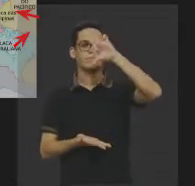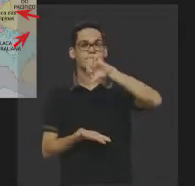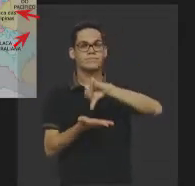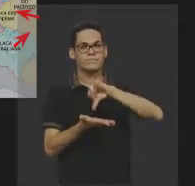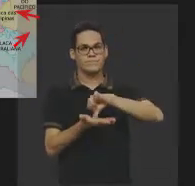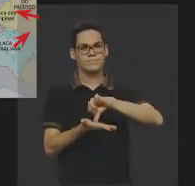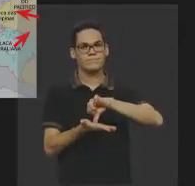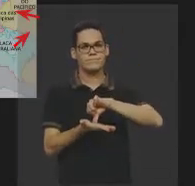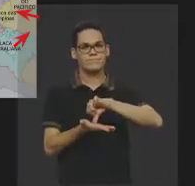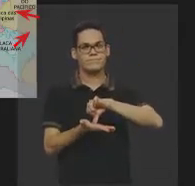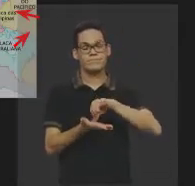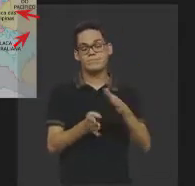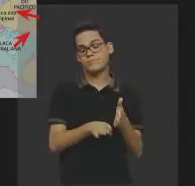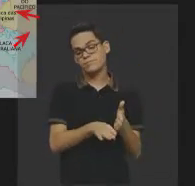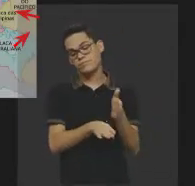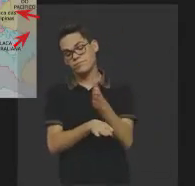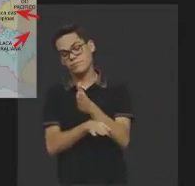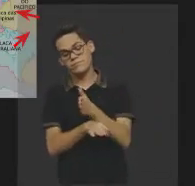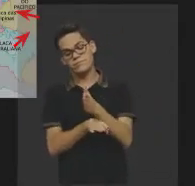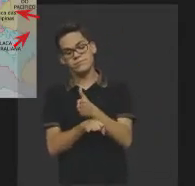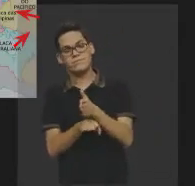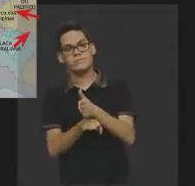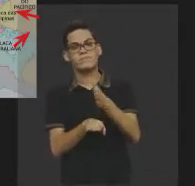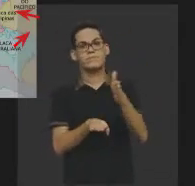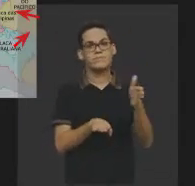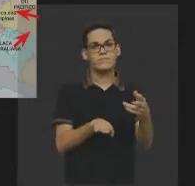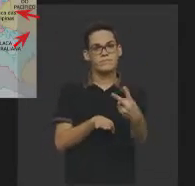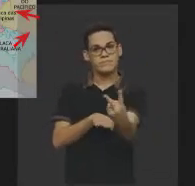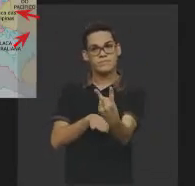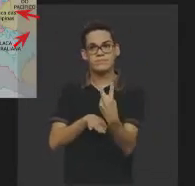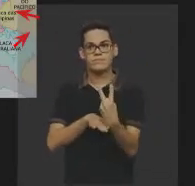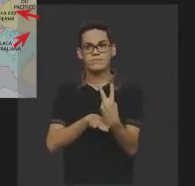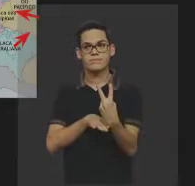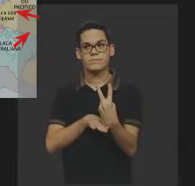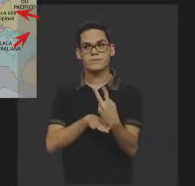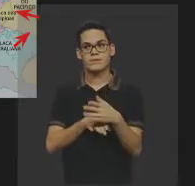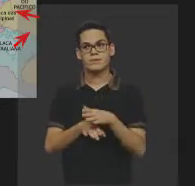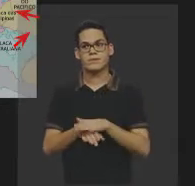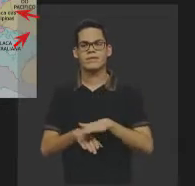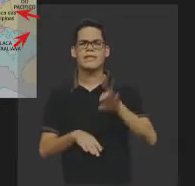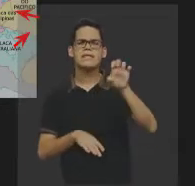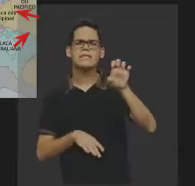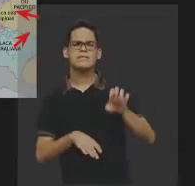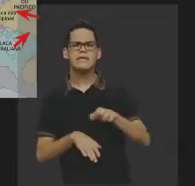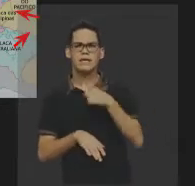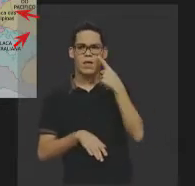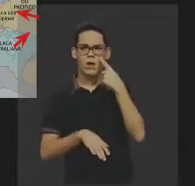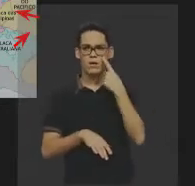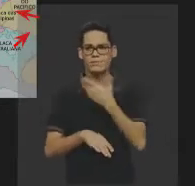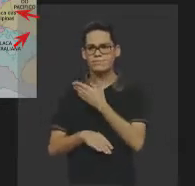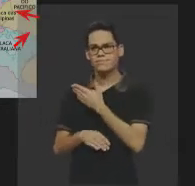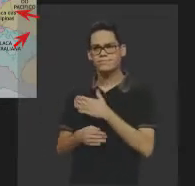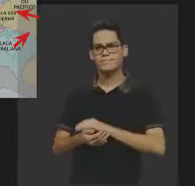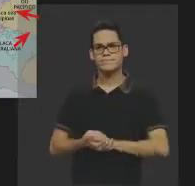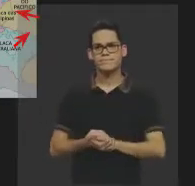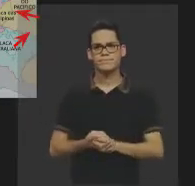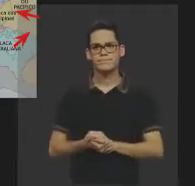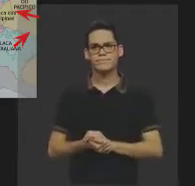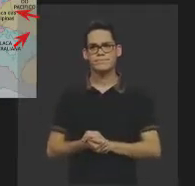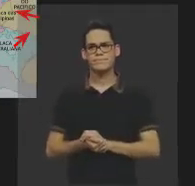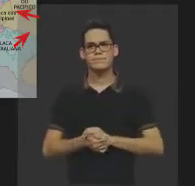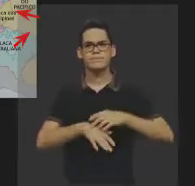lado oposto, mais à esquerda, para quem está olhando para a figura, mais à esquerda dessa placa sul-americana,